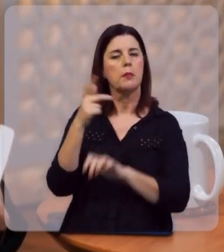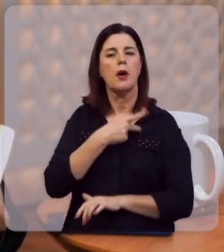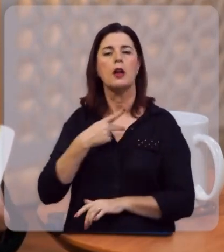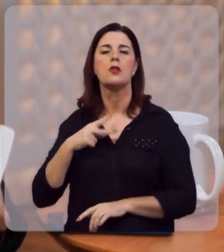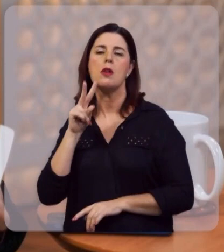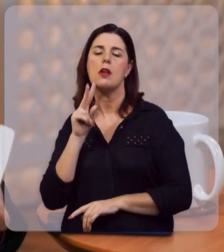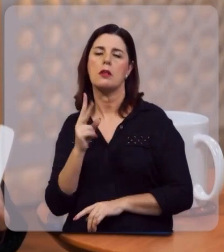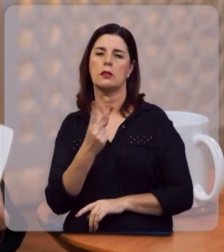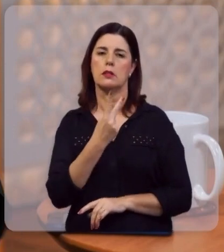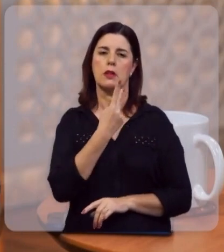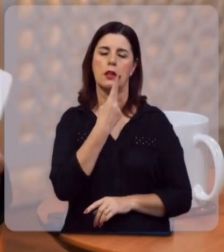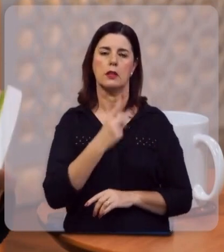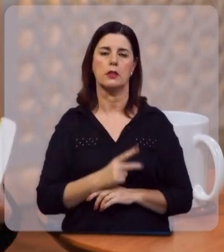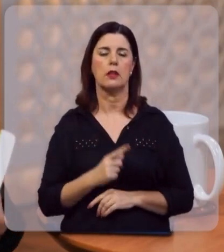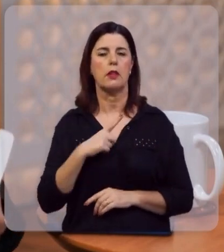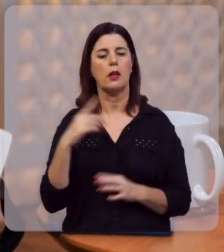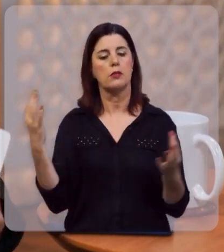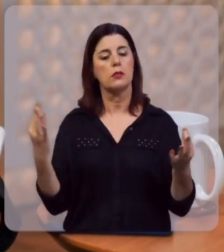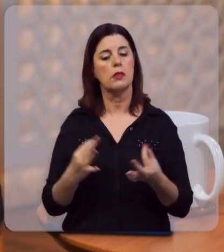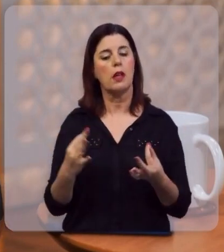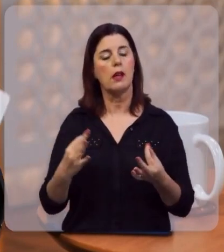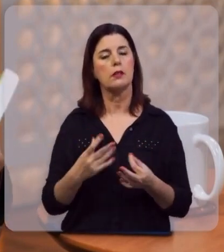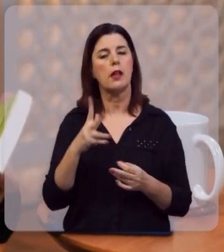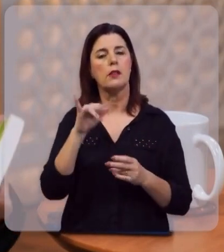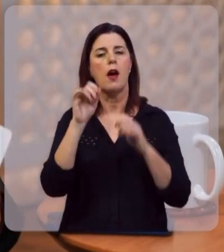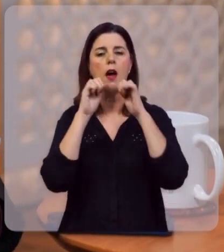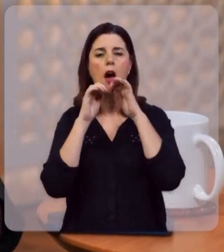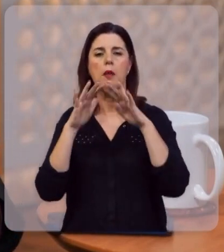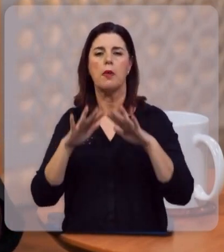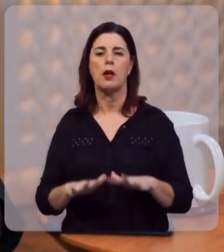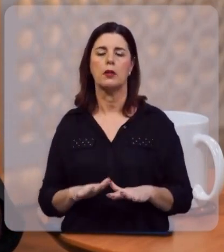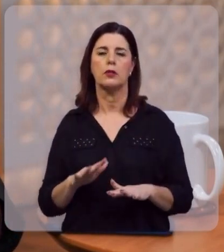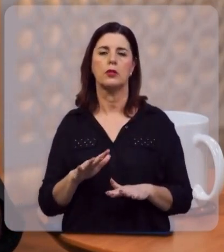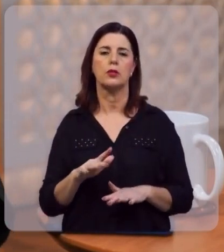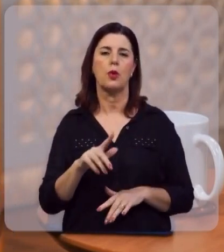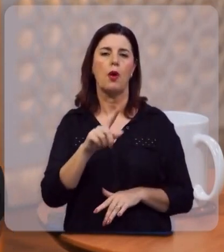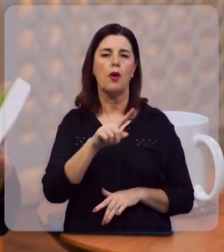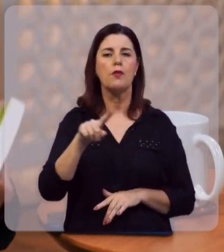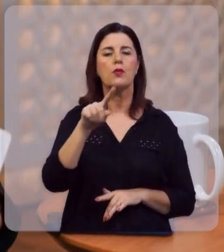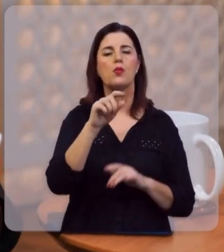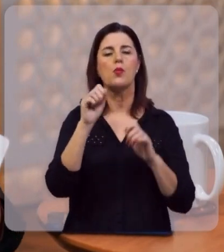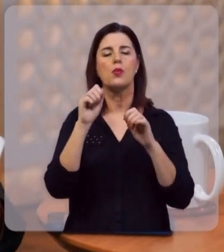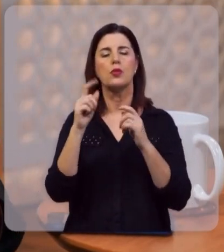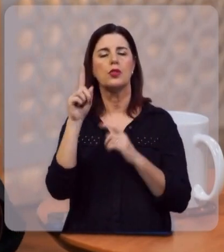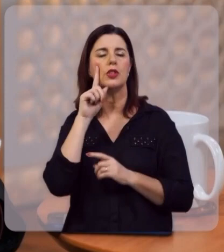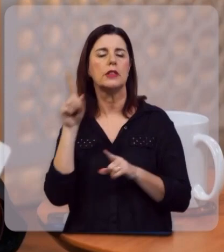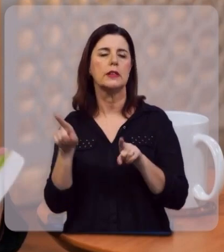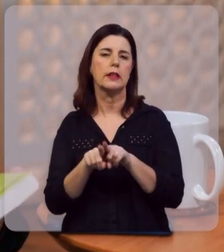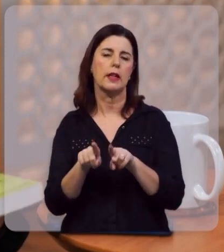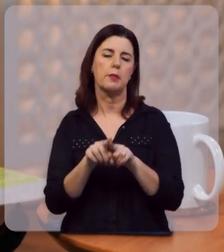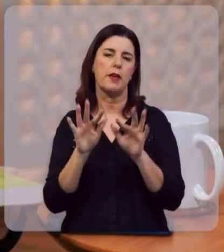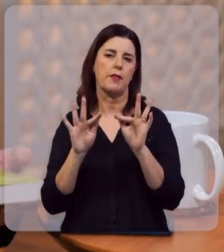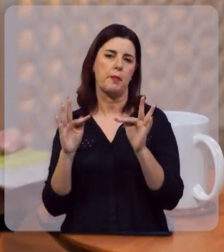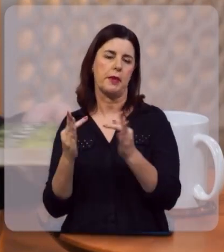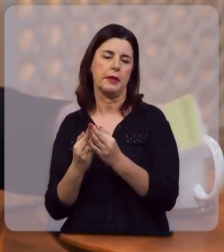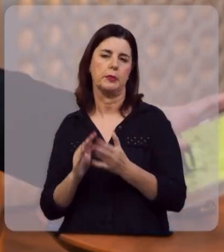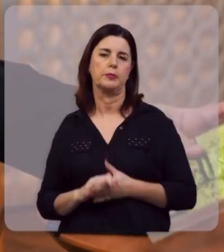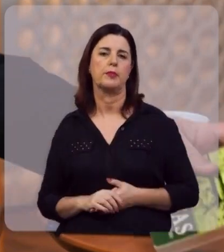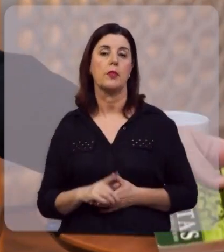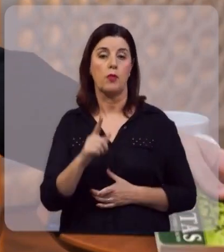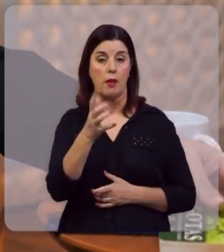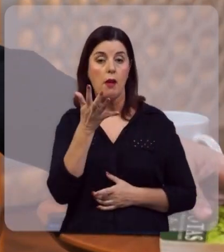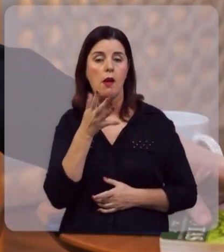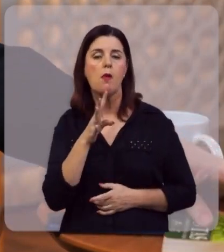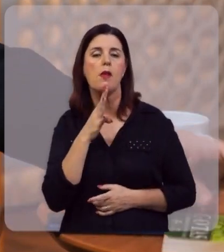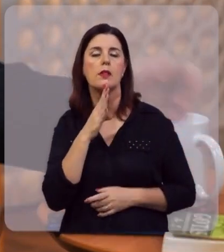reverendo Hernandes Dias Lopes, que eu tenho certeza vão abençoar você, o seu dia e também toda a sua família. Se